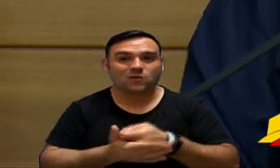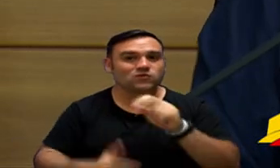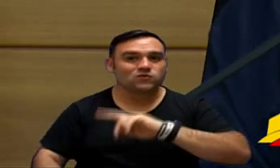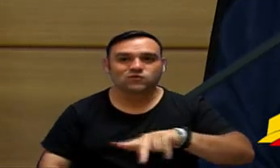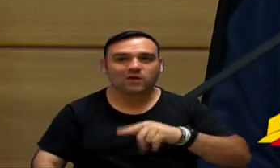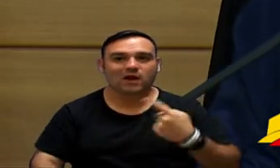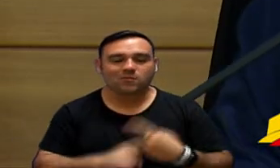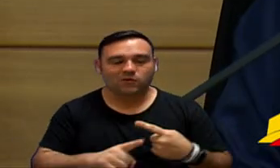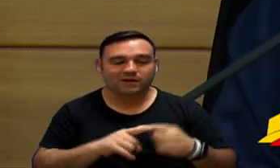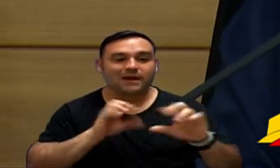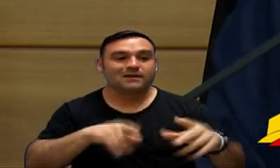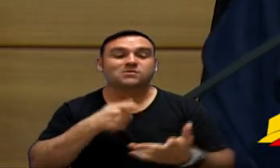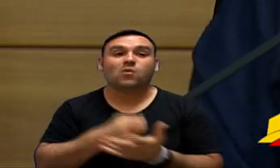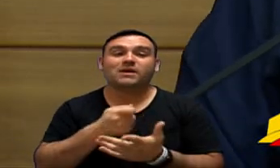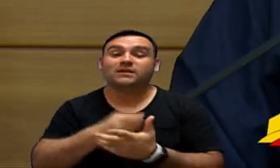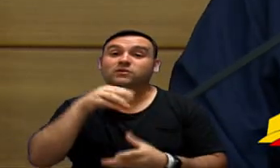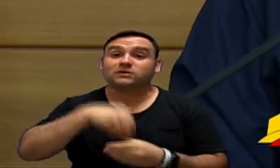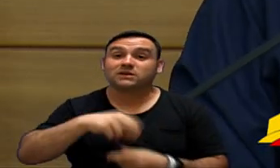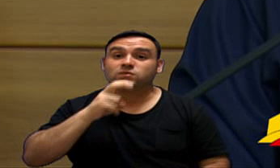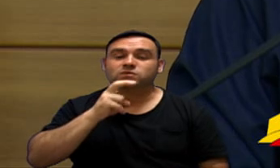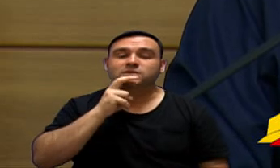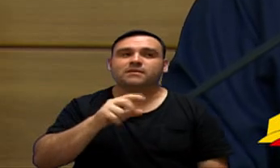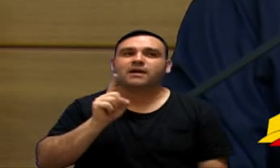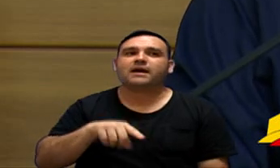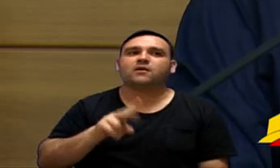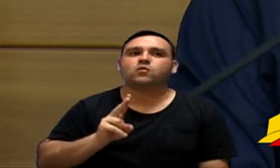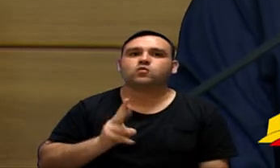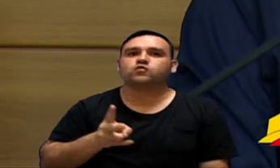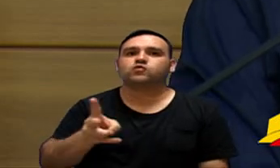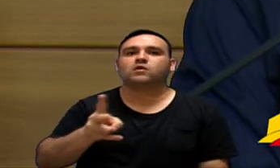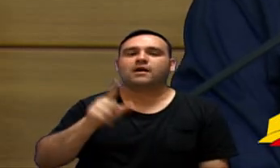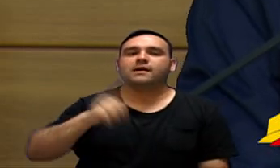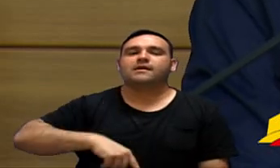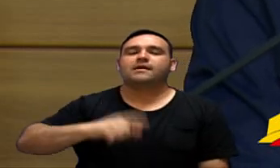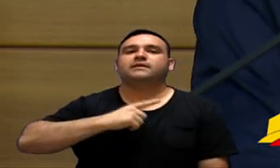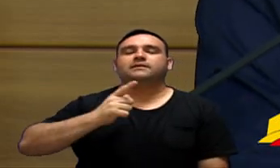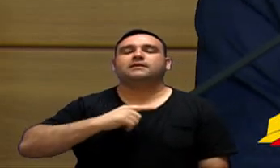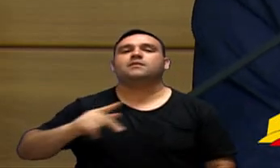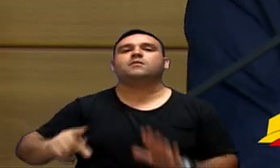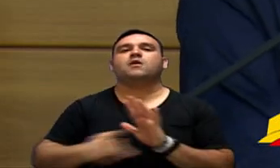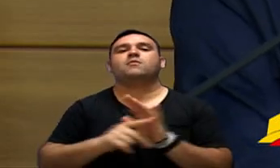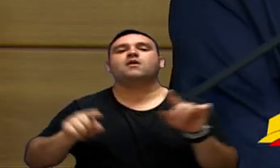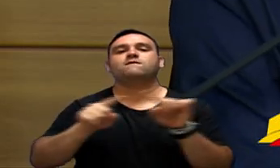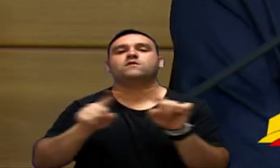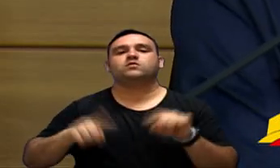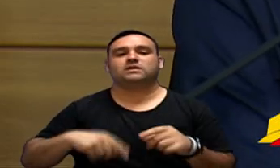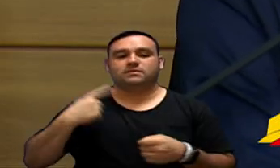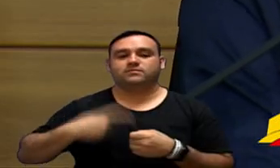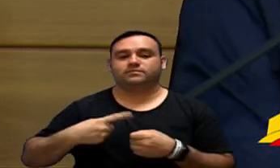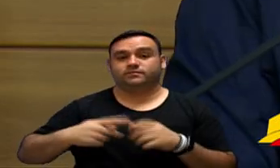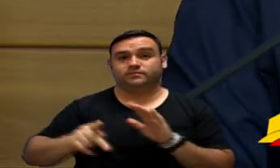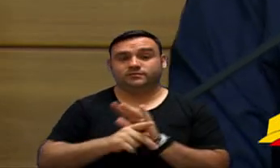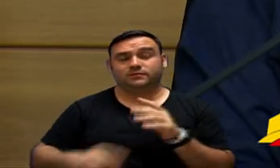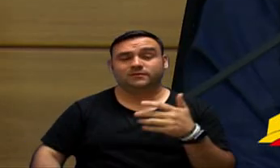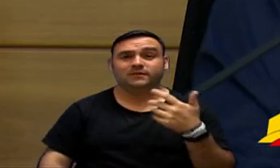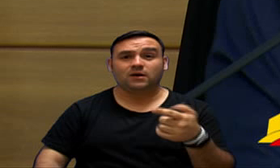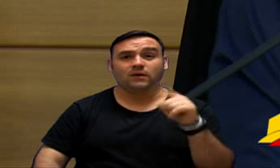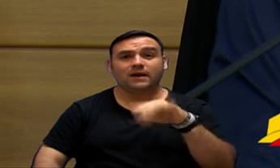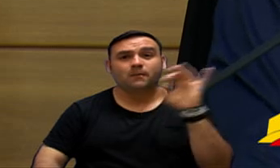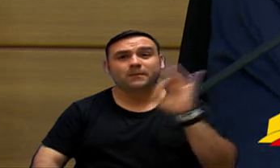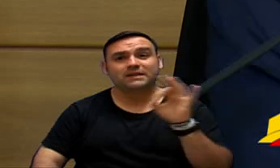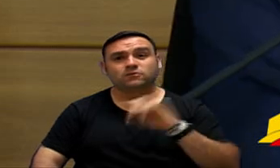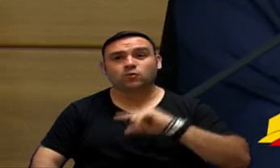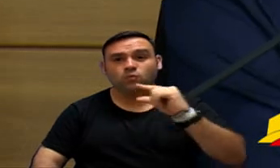ensino obrigatório no município de Sorocaba, ele continua sendo atendido pelos funcionários municipais. Então, assim, é um